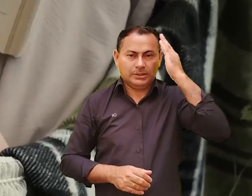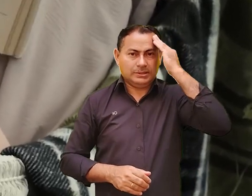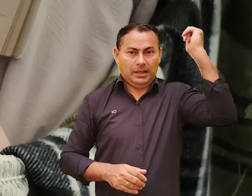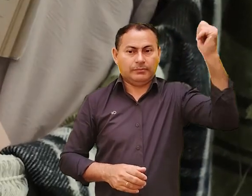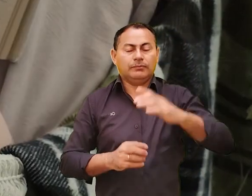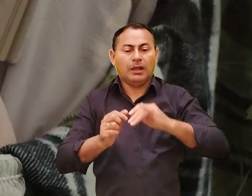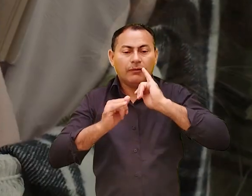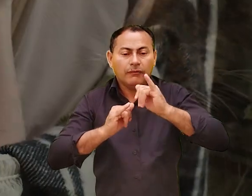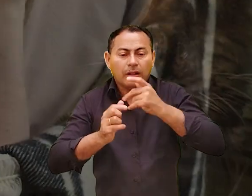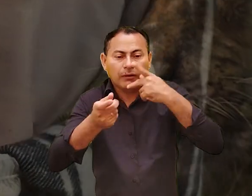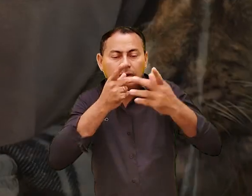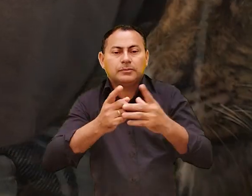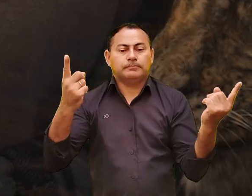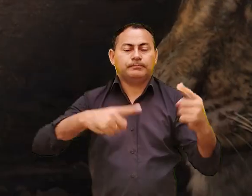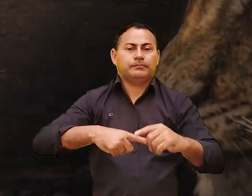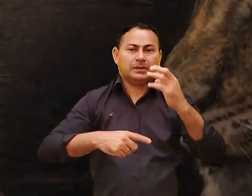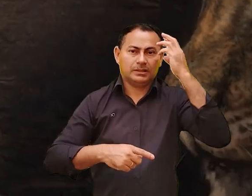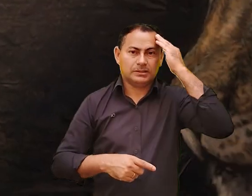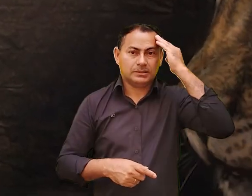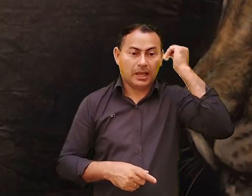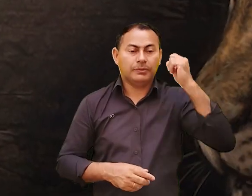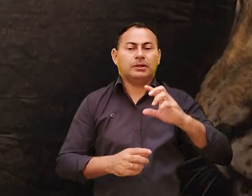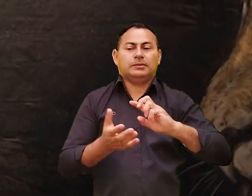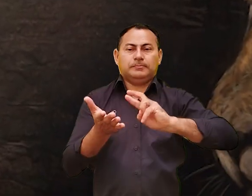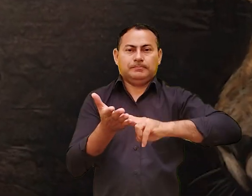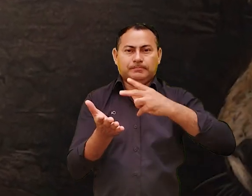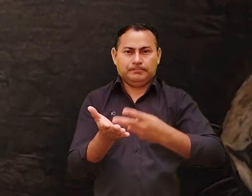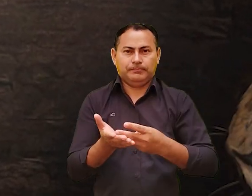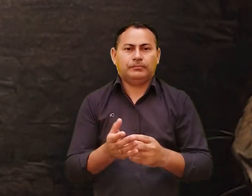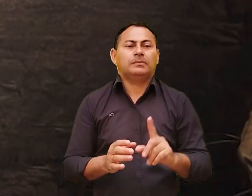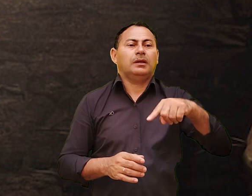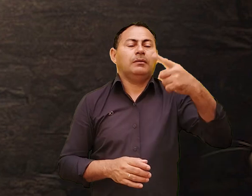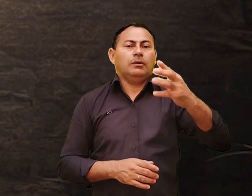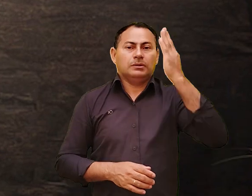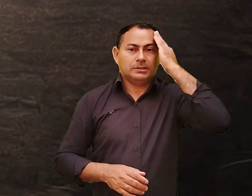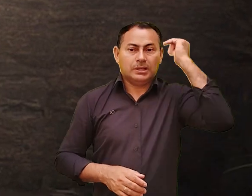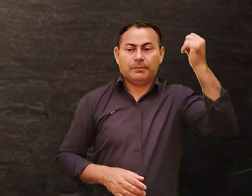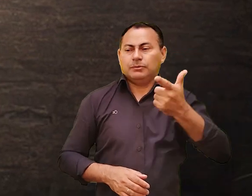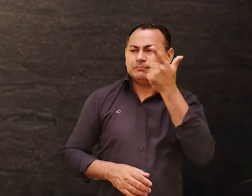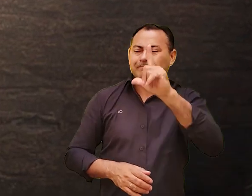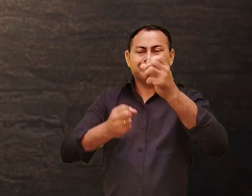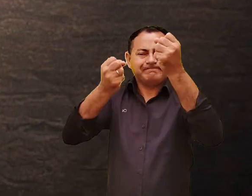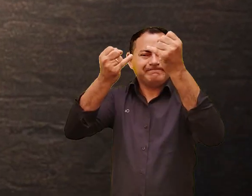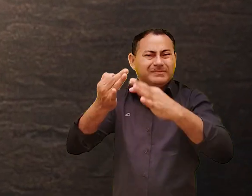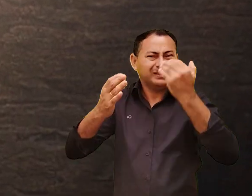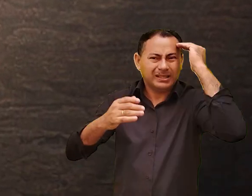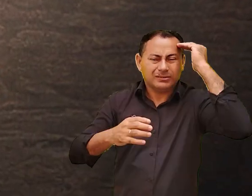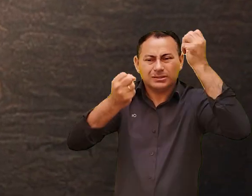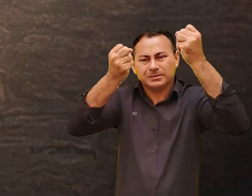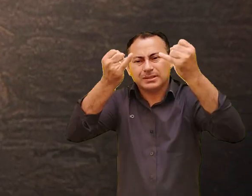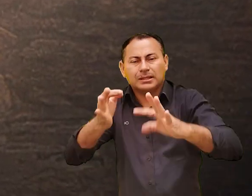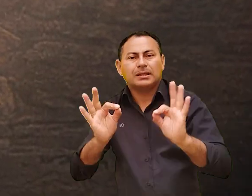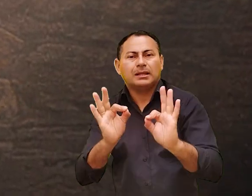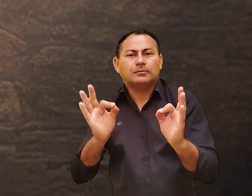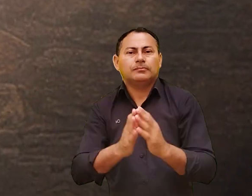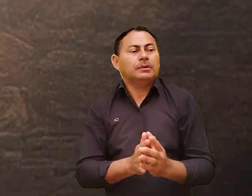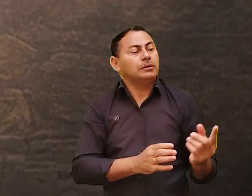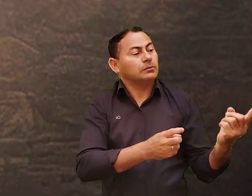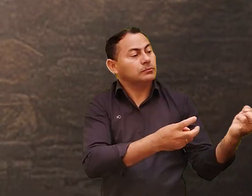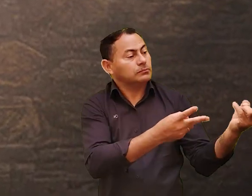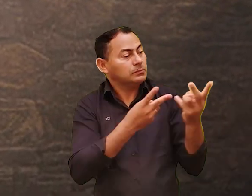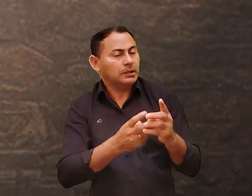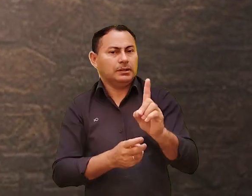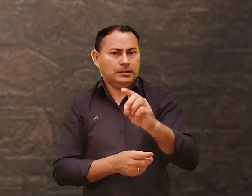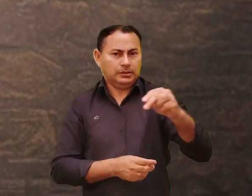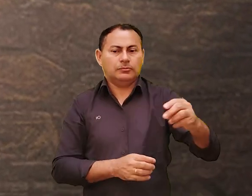esse sonho e depois desafiou os sábios a interpretá-lo. Depois que seus sábios não conseguiram interpretá-lo, ele trouxe